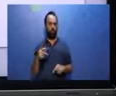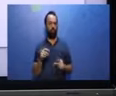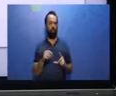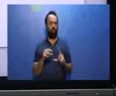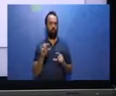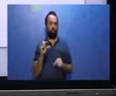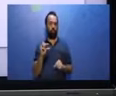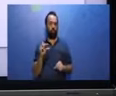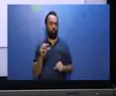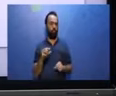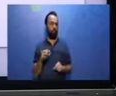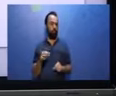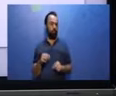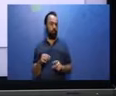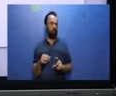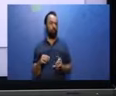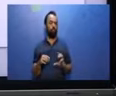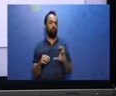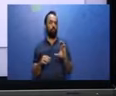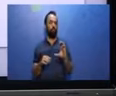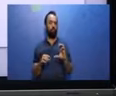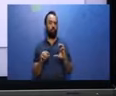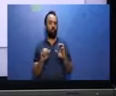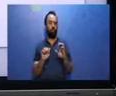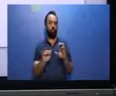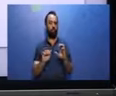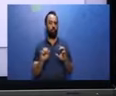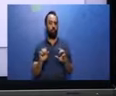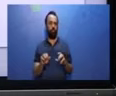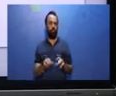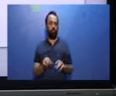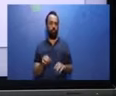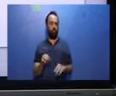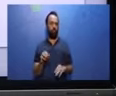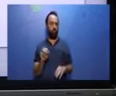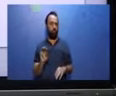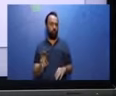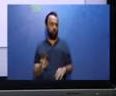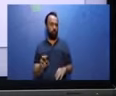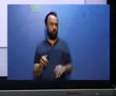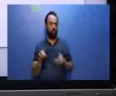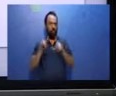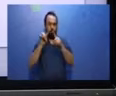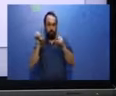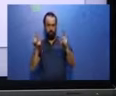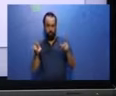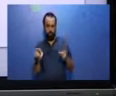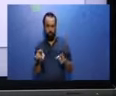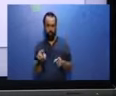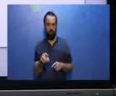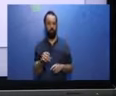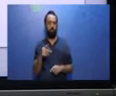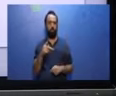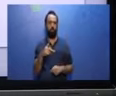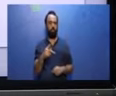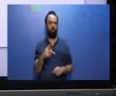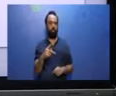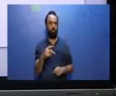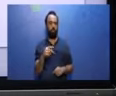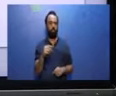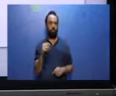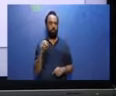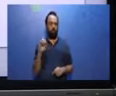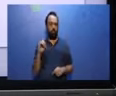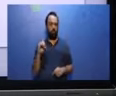3 ou significa que nós temos três átomos de cálcio entre parênteses nós temos a letra p que é o